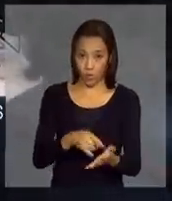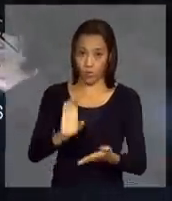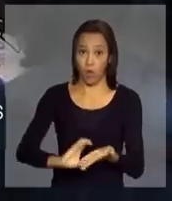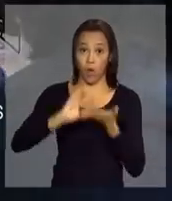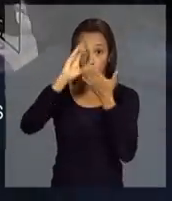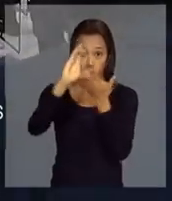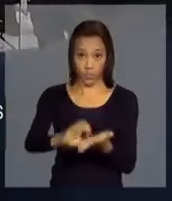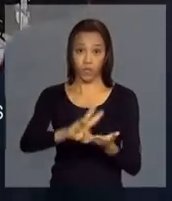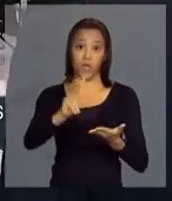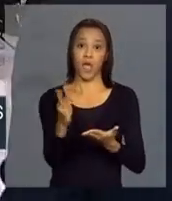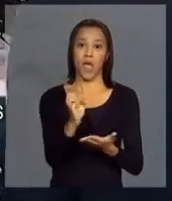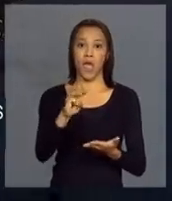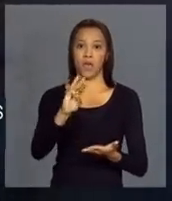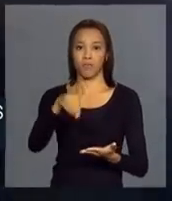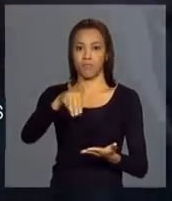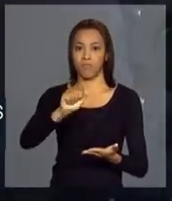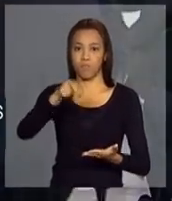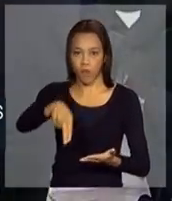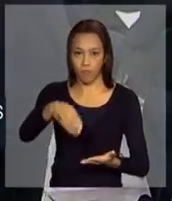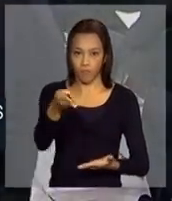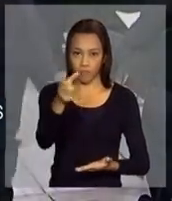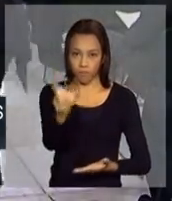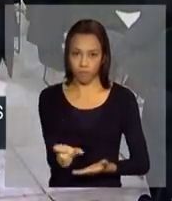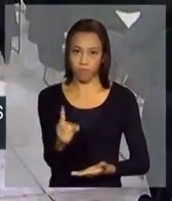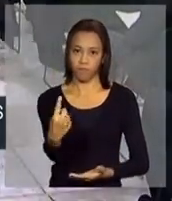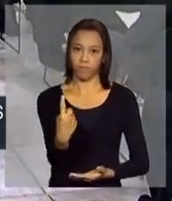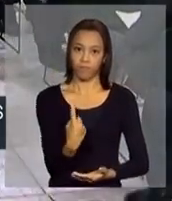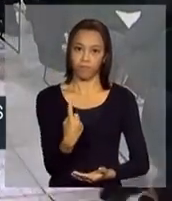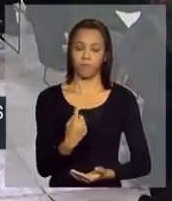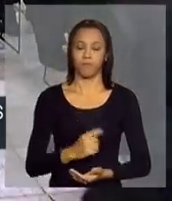Herman Van Rompuy.